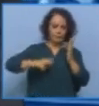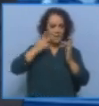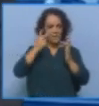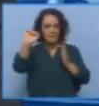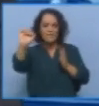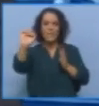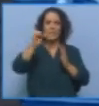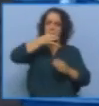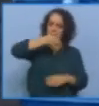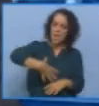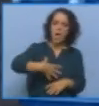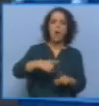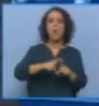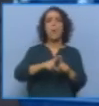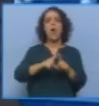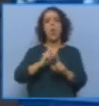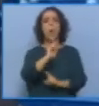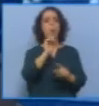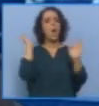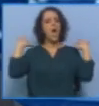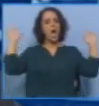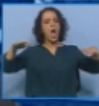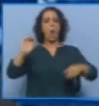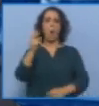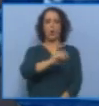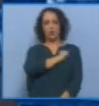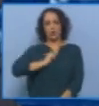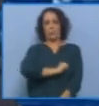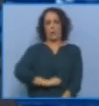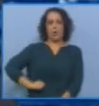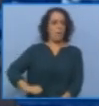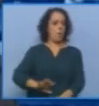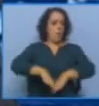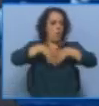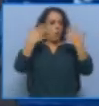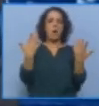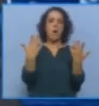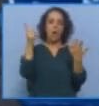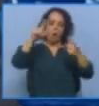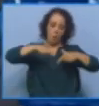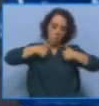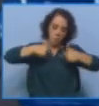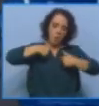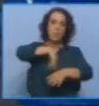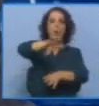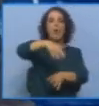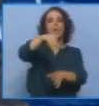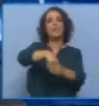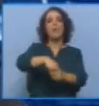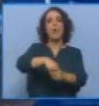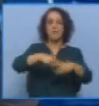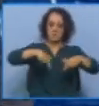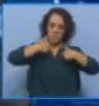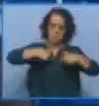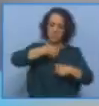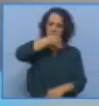vida, não pela delegação de um anjo ou de um super-homem ou qualquer... Mas envolvendo-se ele próprio. Mas envolvendo-se ele próprio. Deu a sua